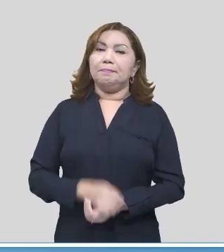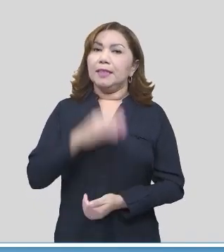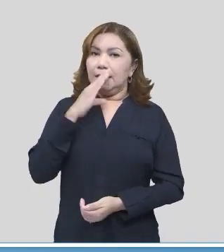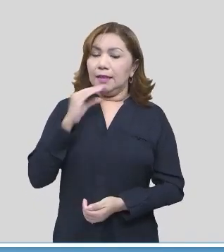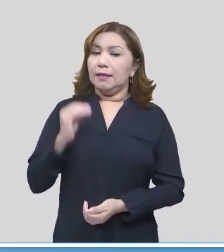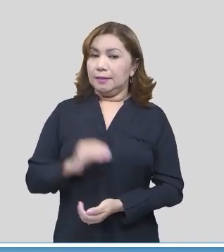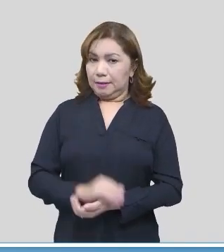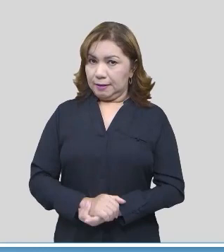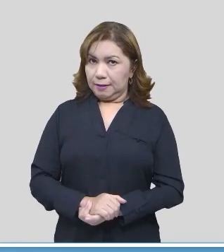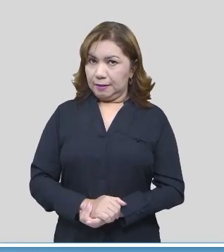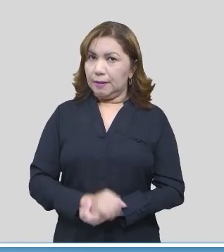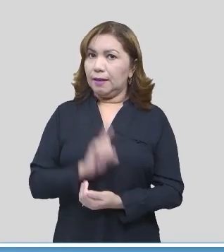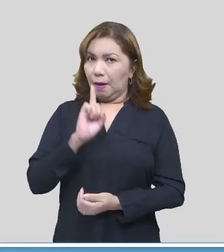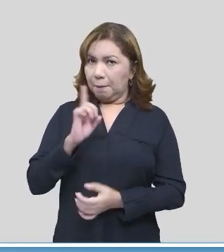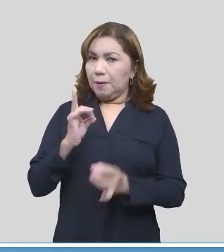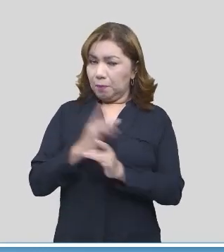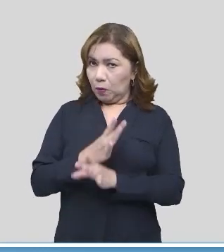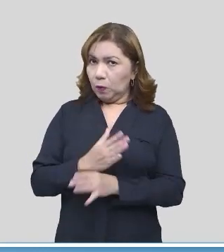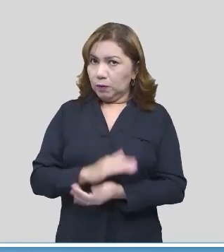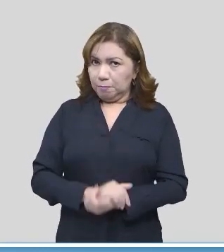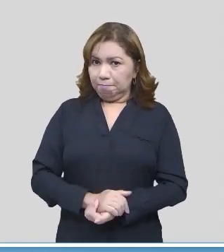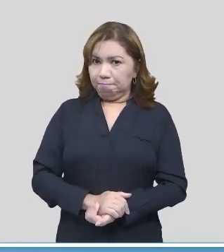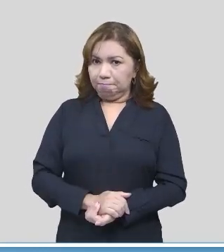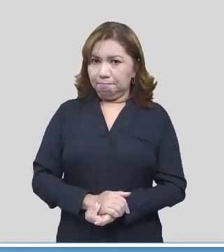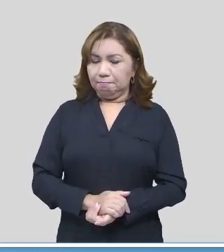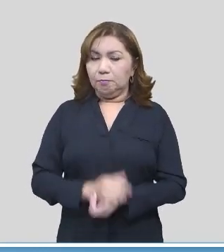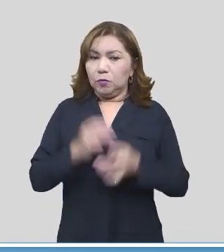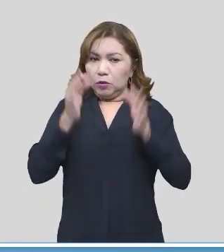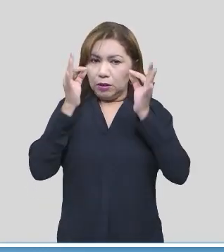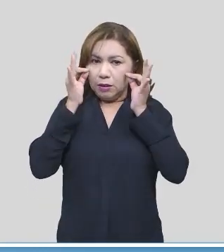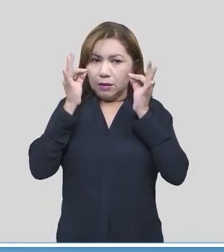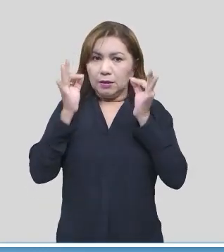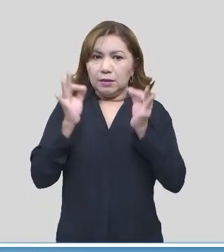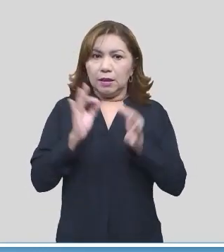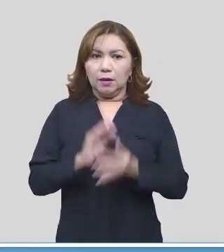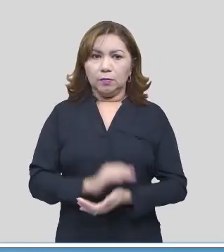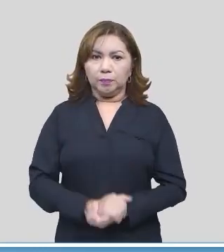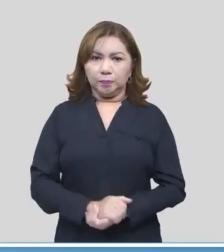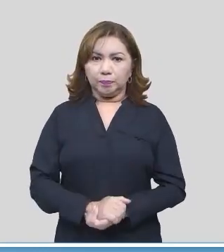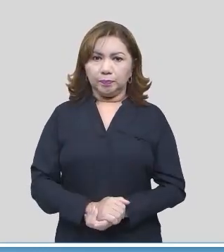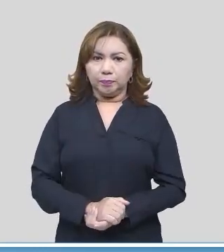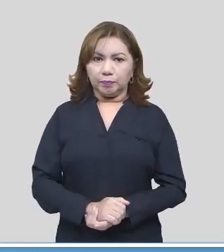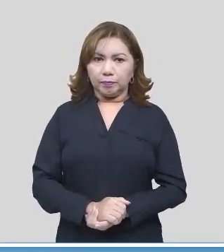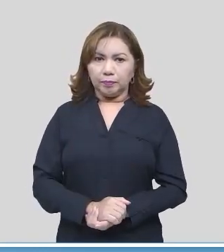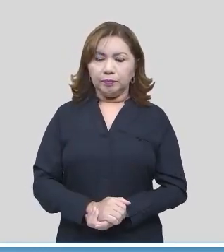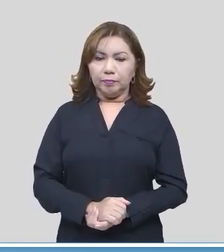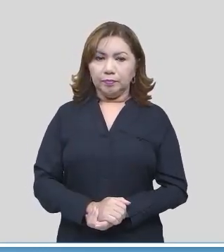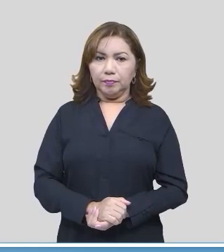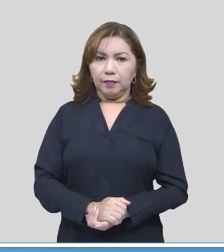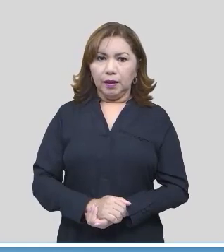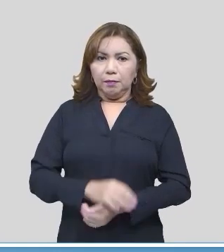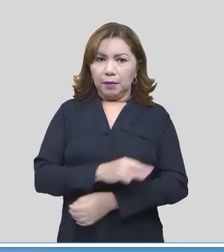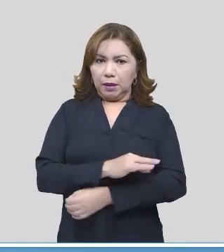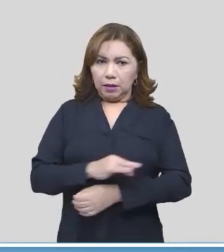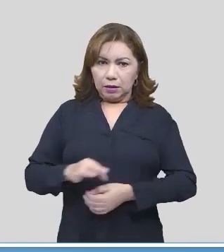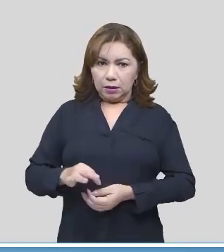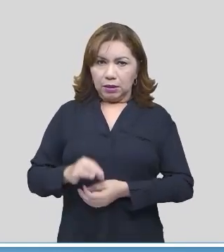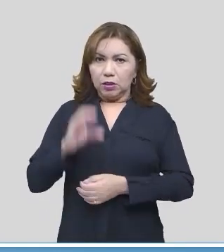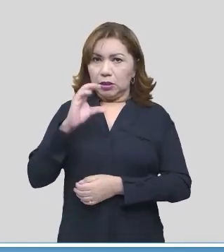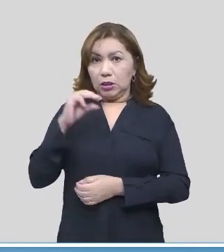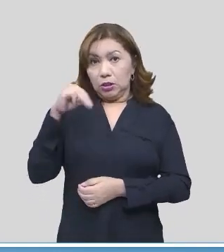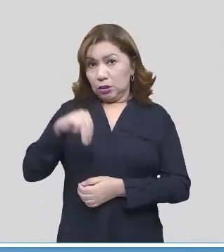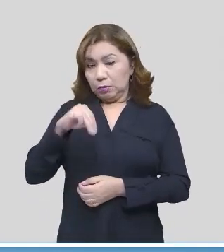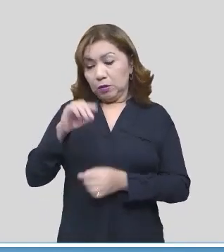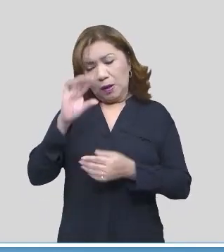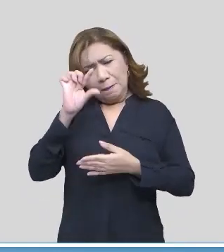Crianças, preparadas para o desafio? Muita atenção. Medidas, o metro, o centímetro é uma medida menor